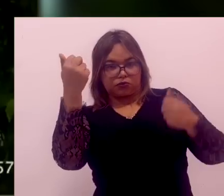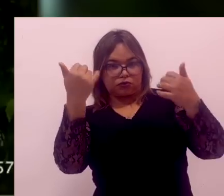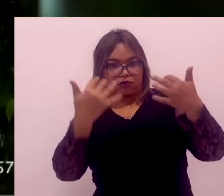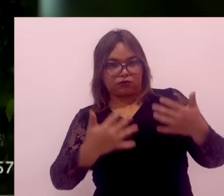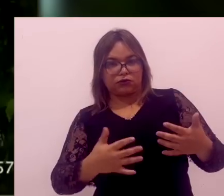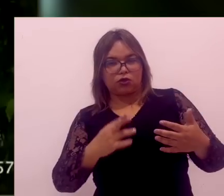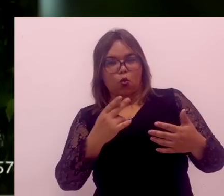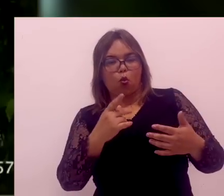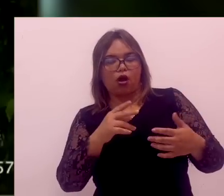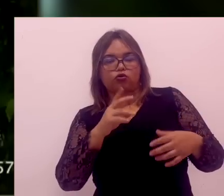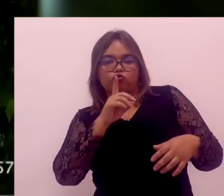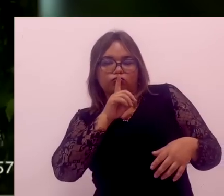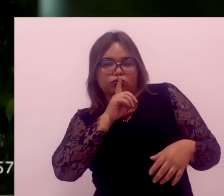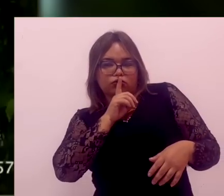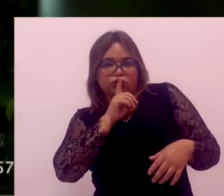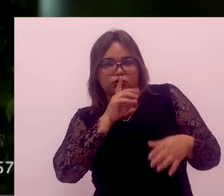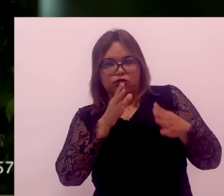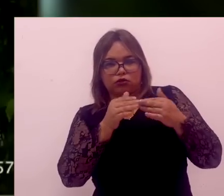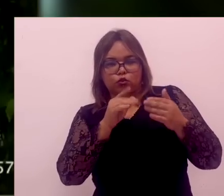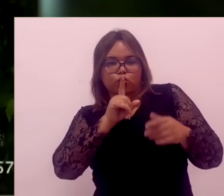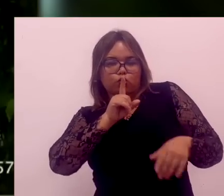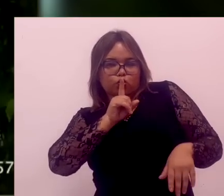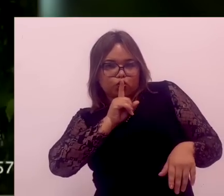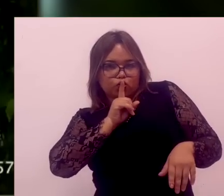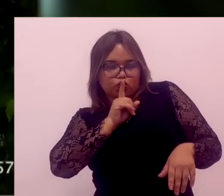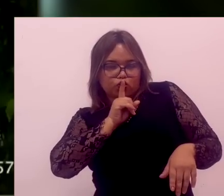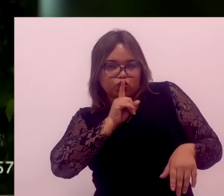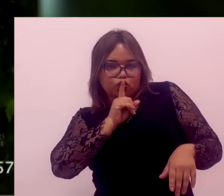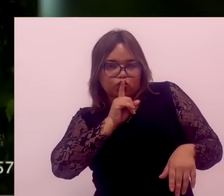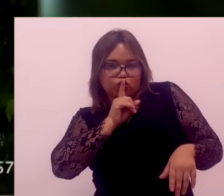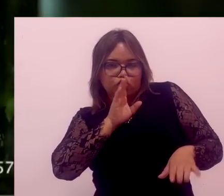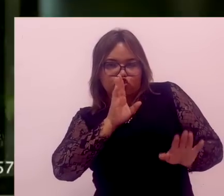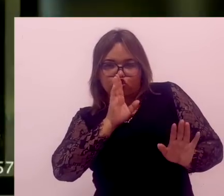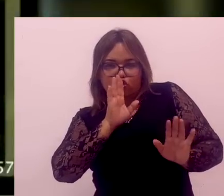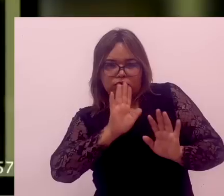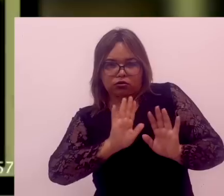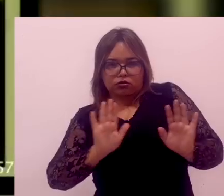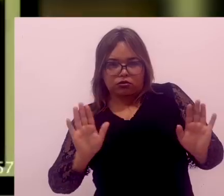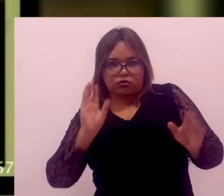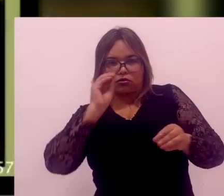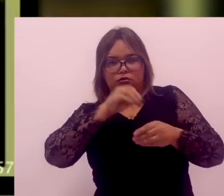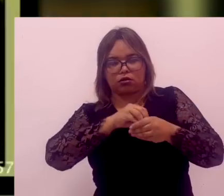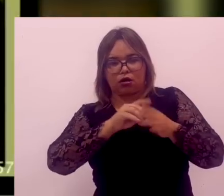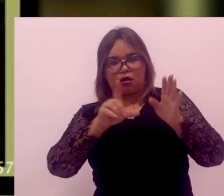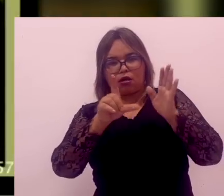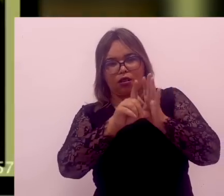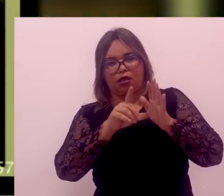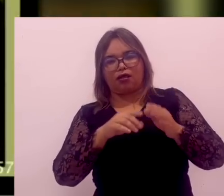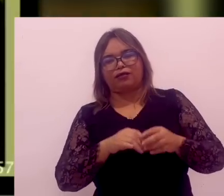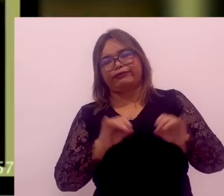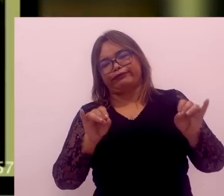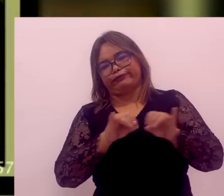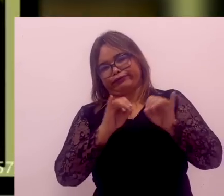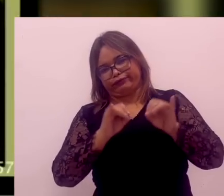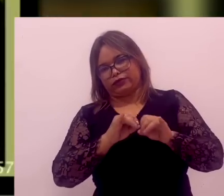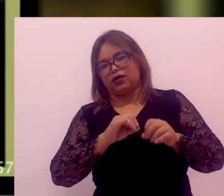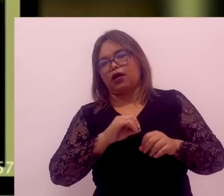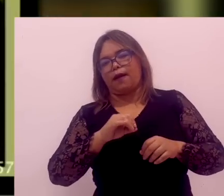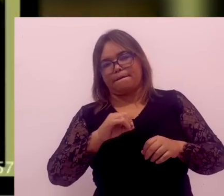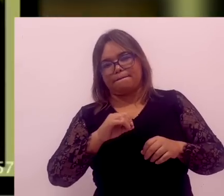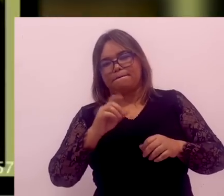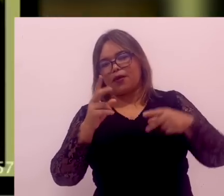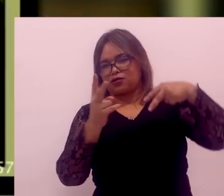quieto na loja. Todo tipo de bobagem eles vão dizer para você, mas não tem nada que ver com isso. Significa que isso é só